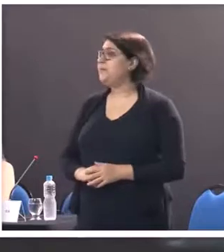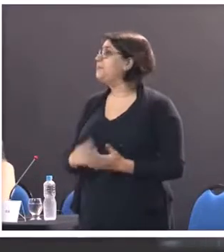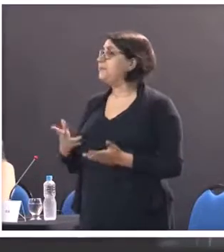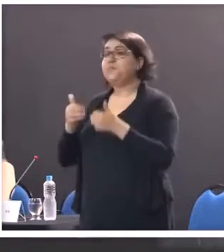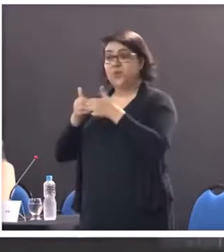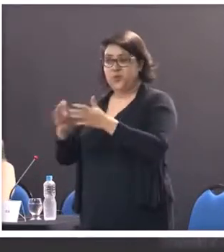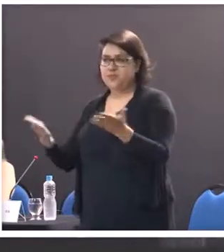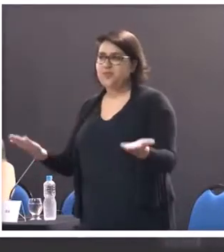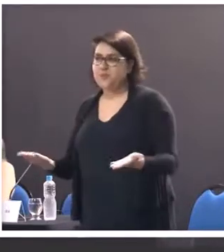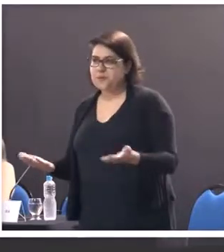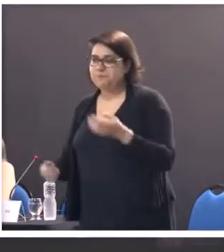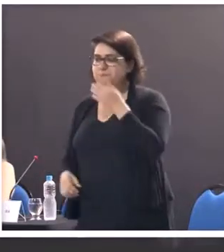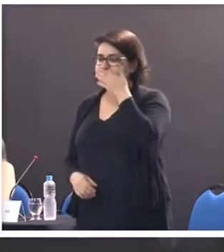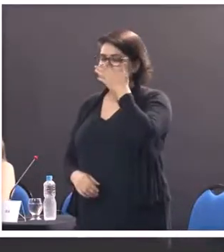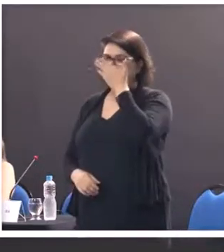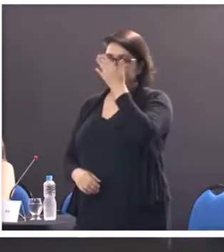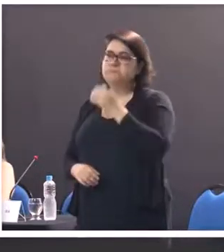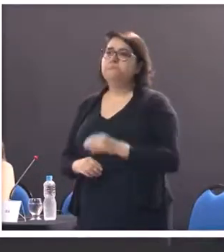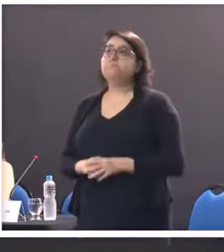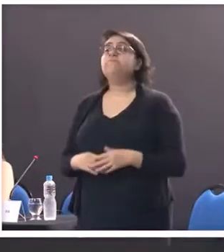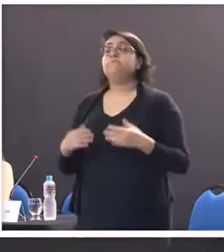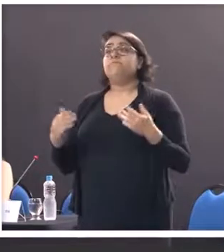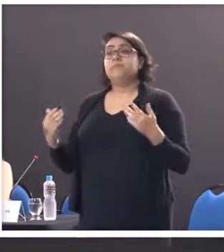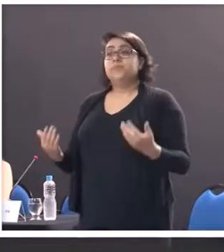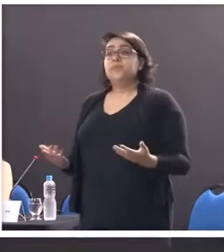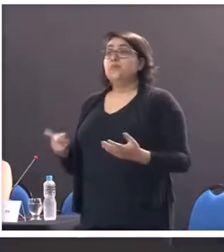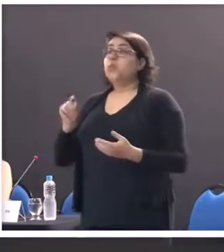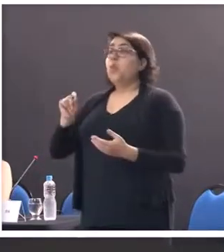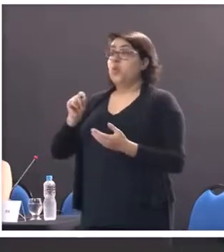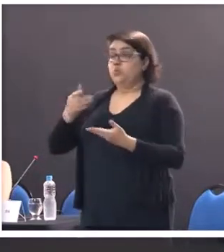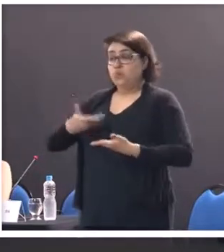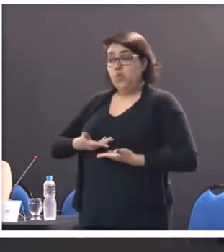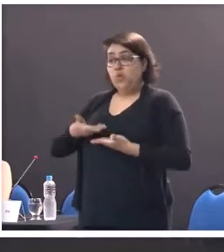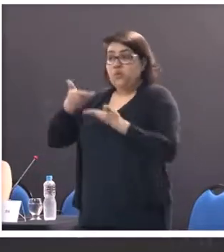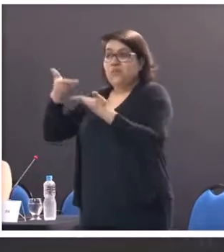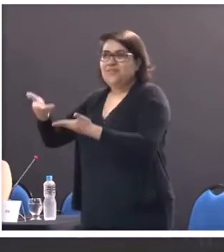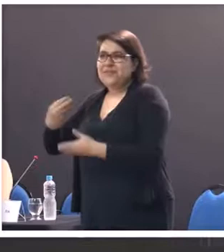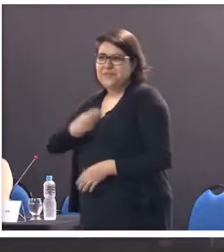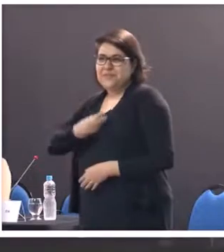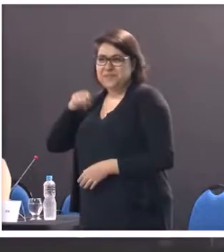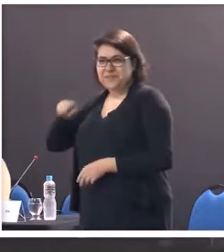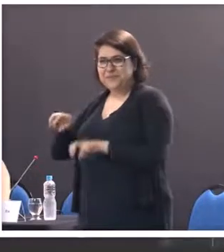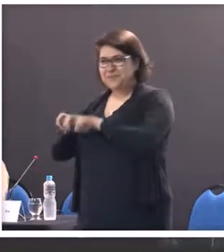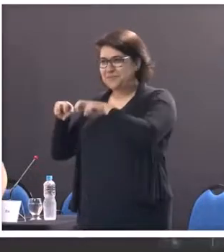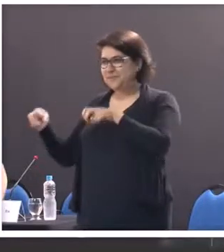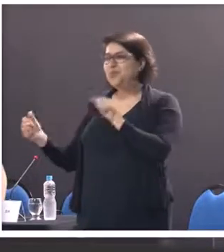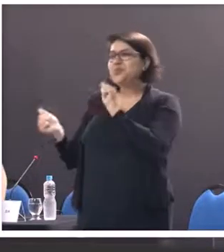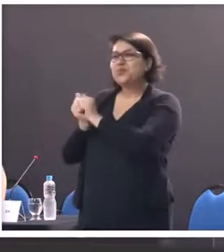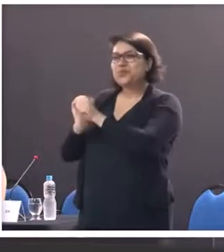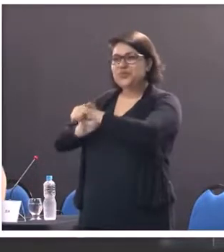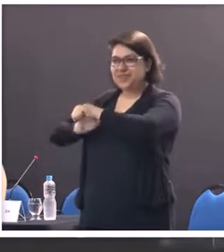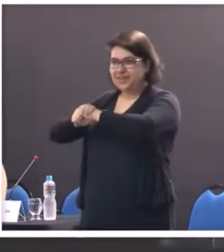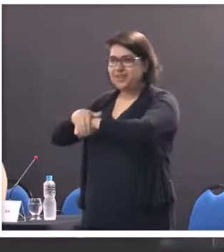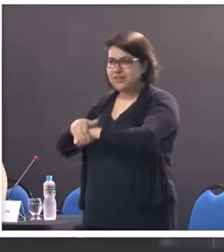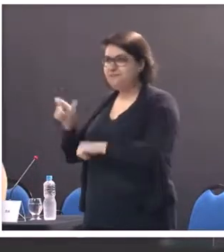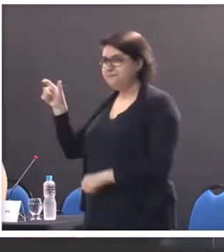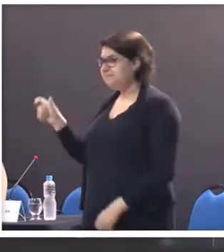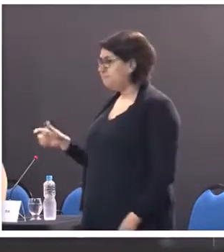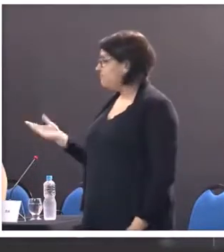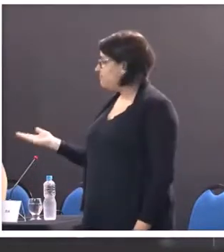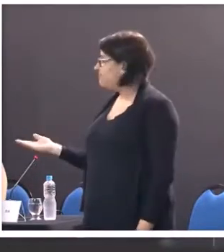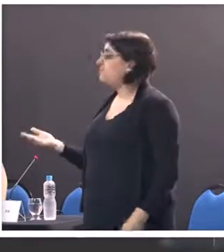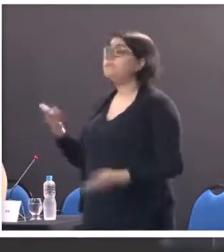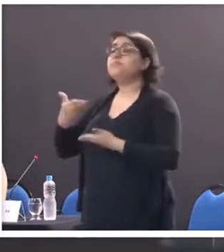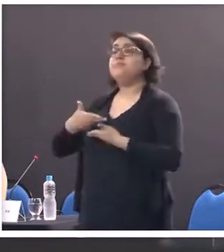Vamos começar aqui. Bom, o convite para participar dessa mesa, junto com Israel, veio